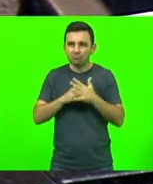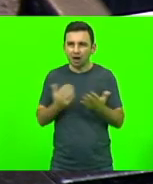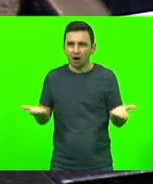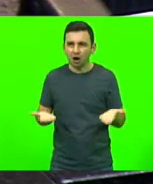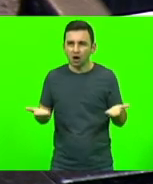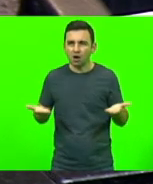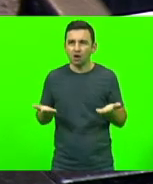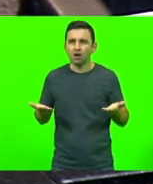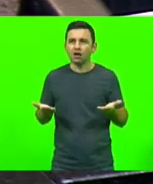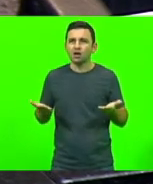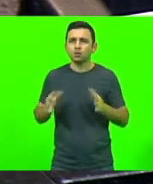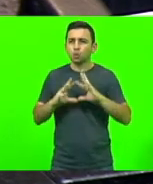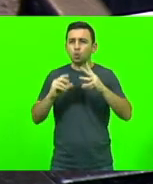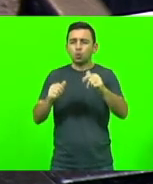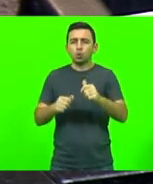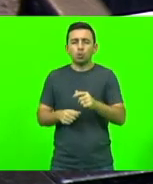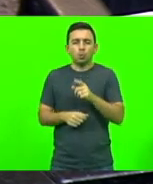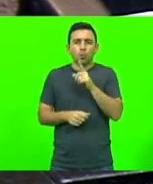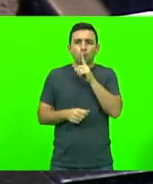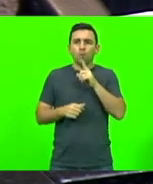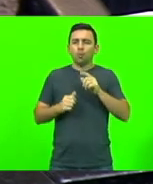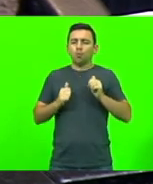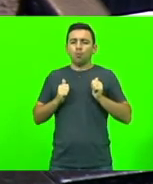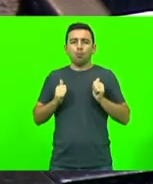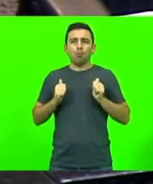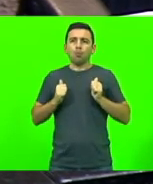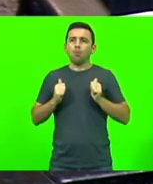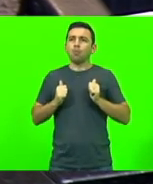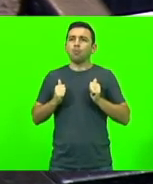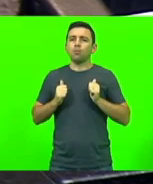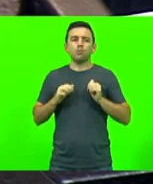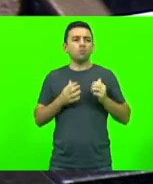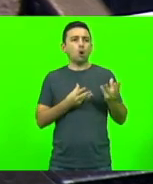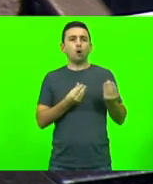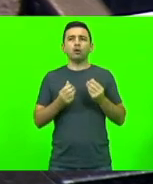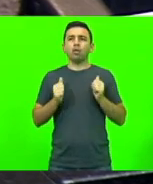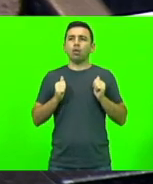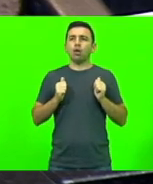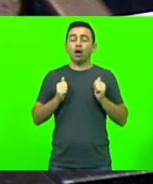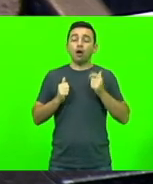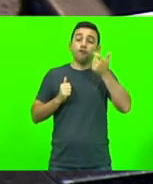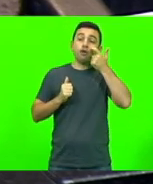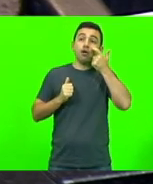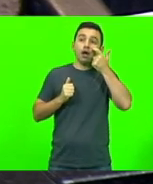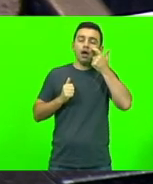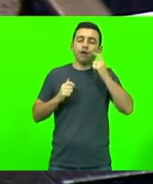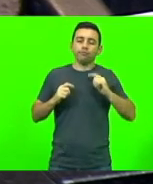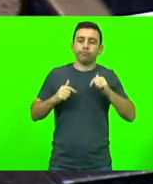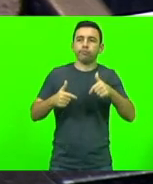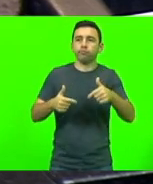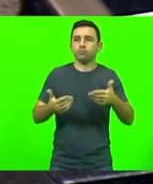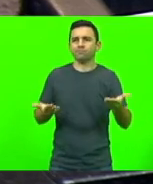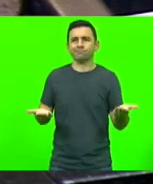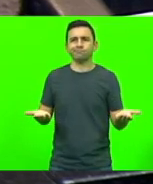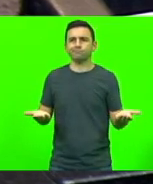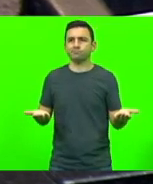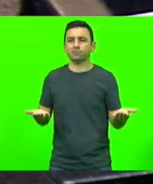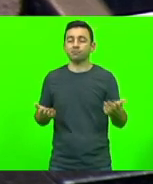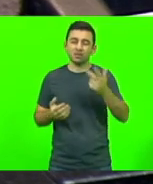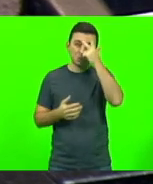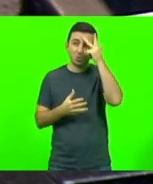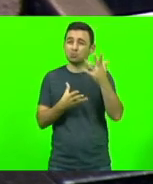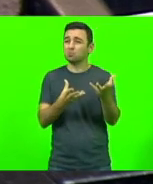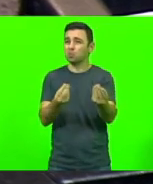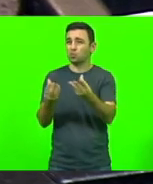Todo mundo se congela e espera alguma coisa para então tomar alguma atitude. E, enquanto isso, milhares de